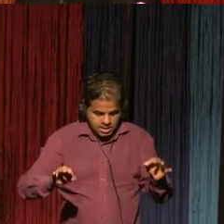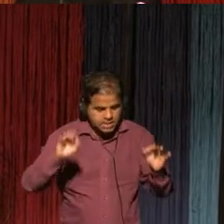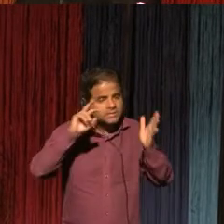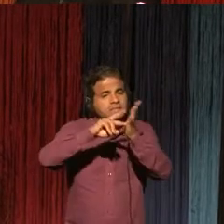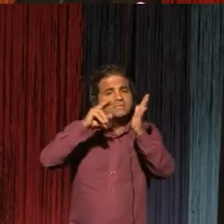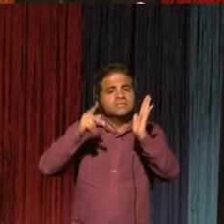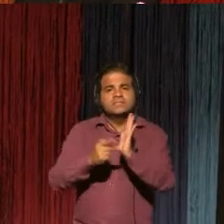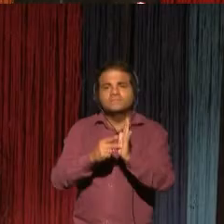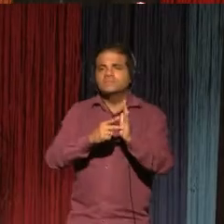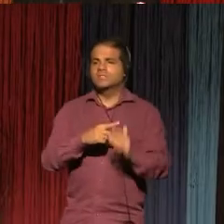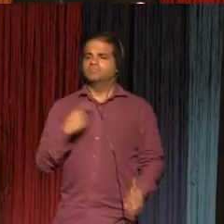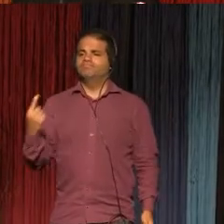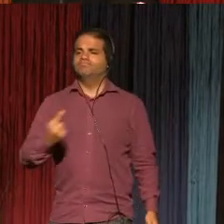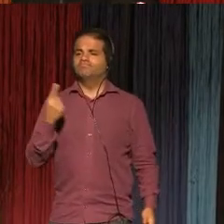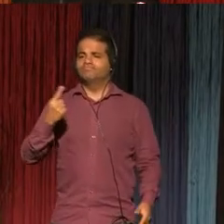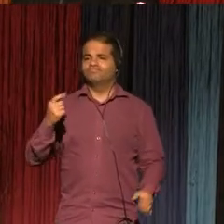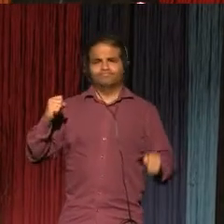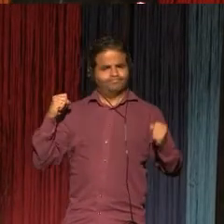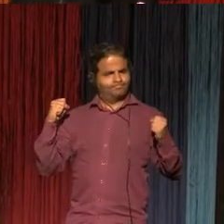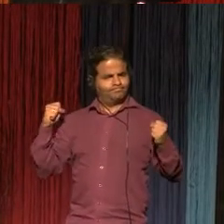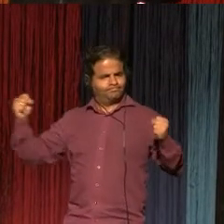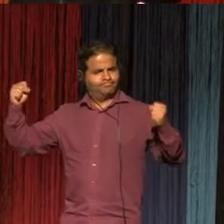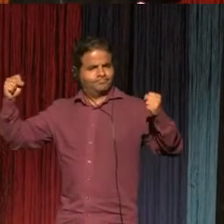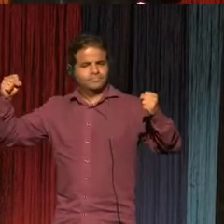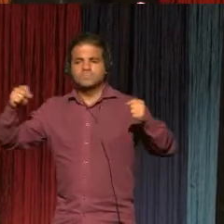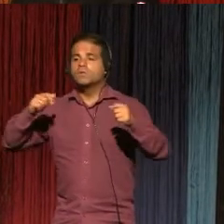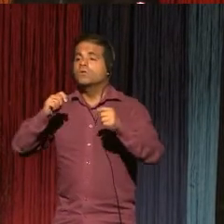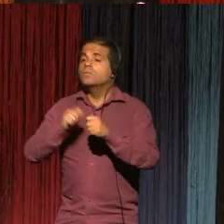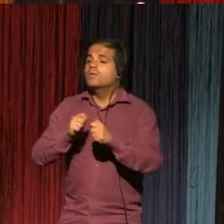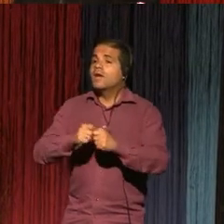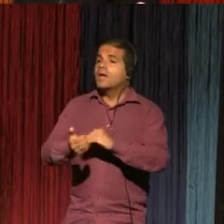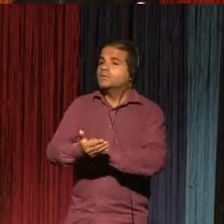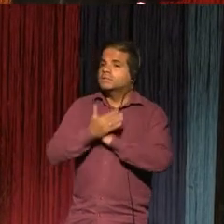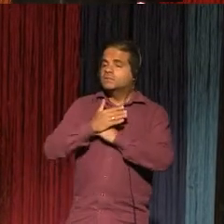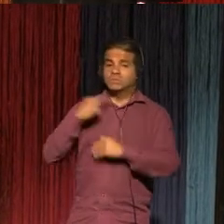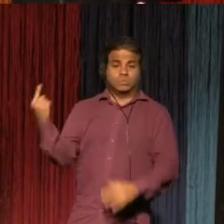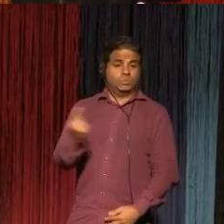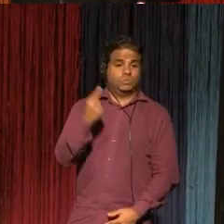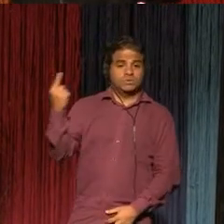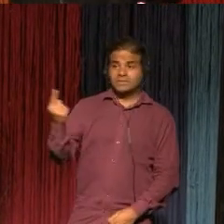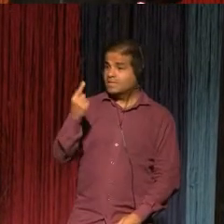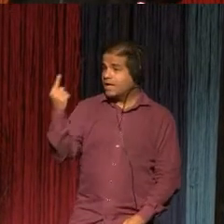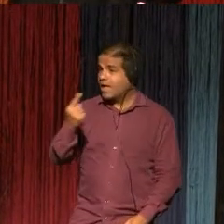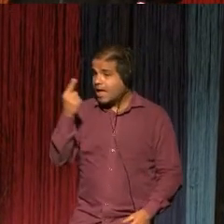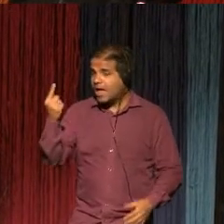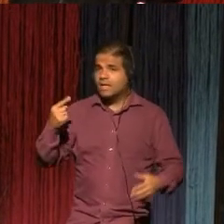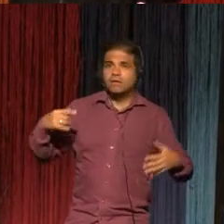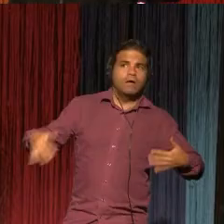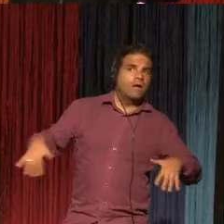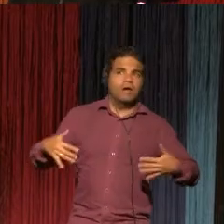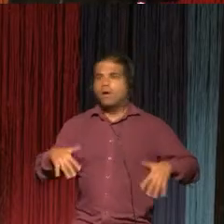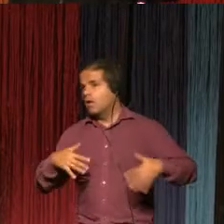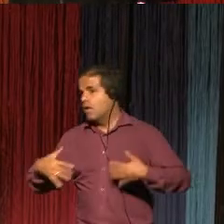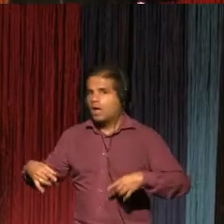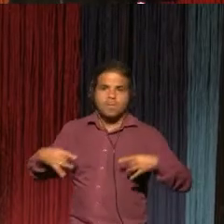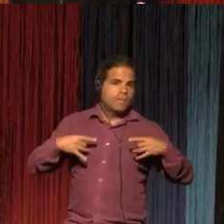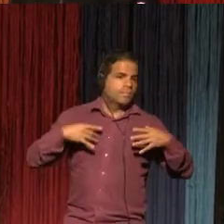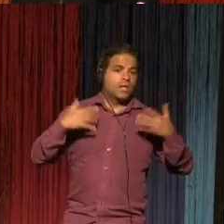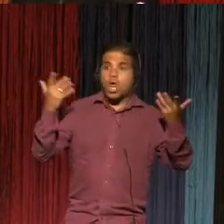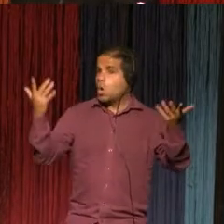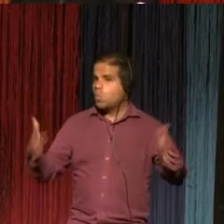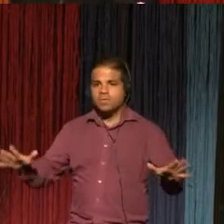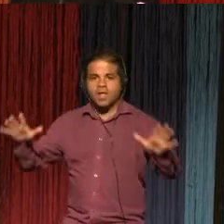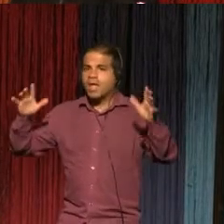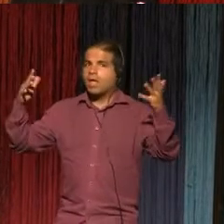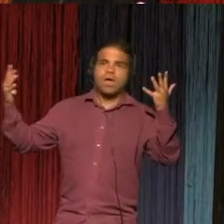significa isolar e se fortificar, o que me faz solitário e amedrontado. A gente não quer a